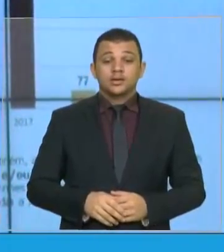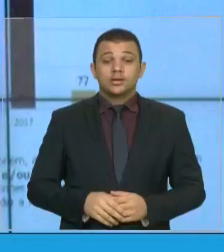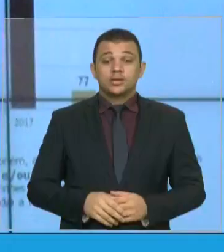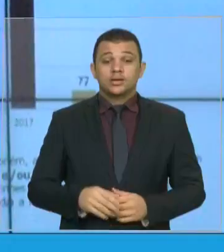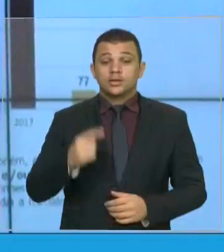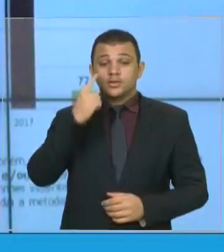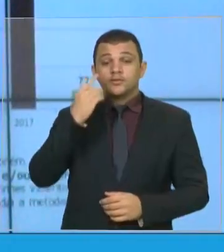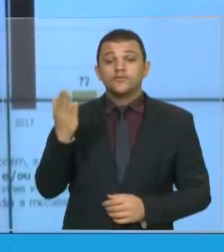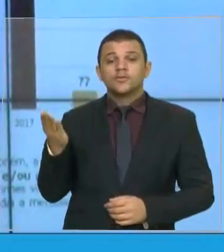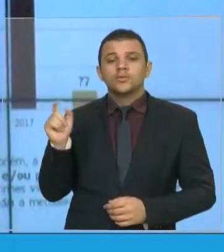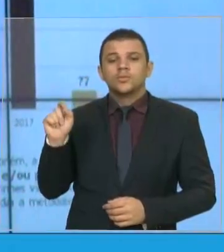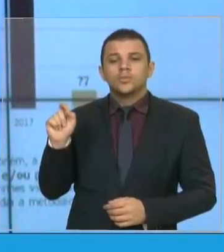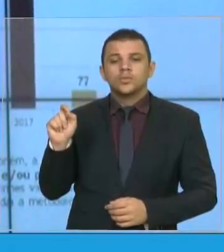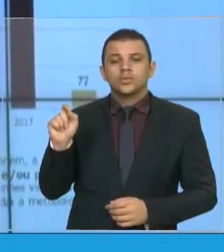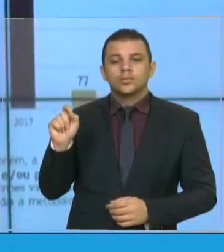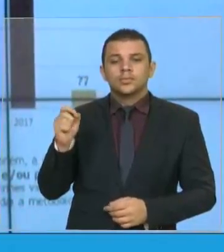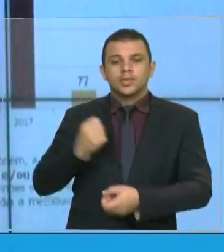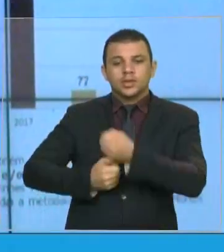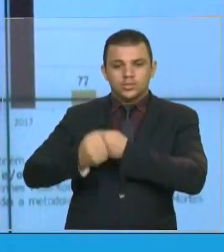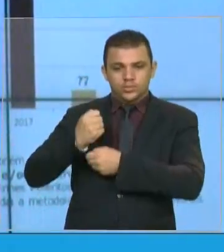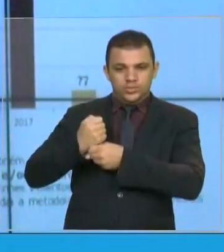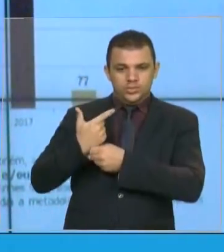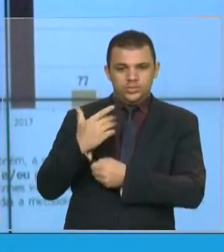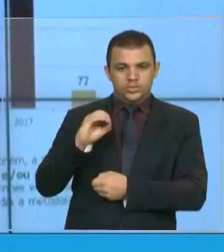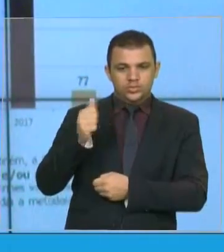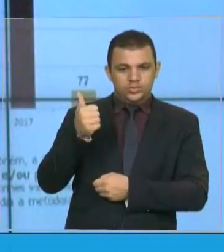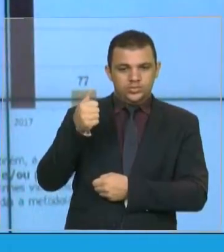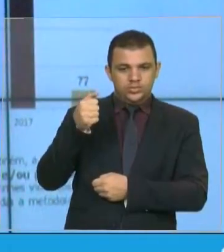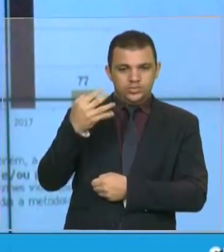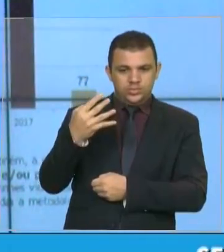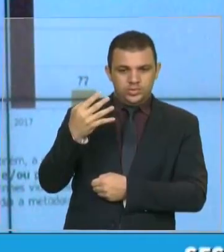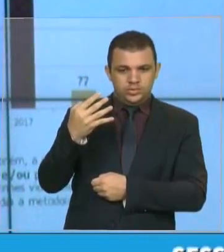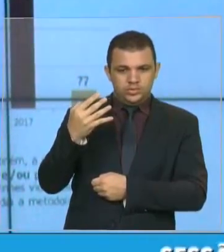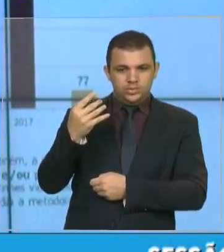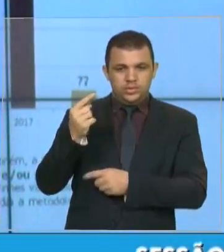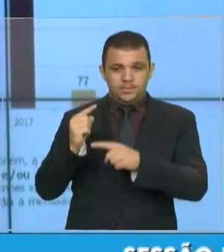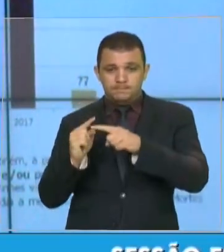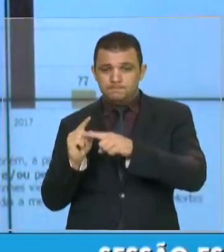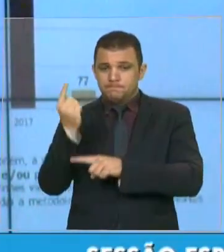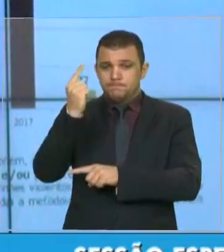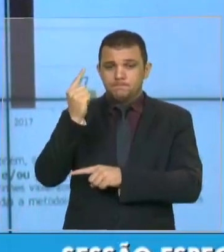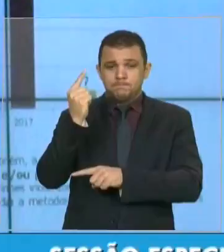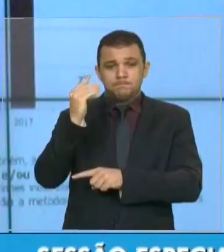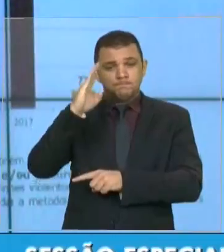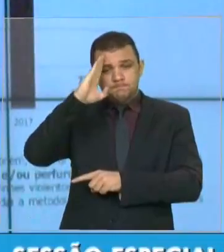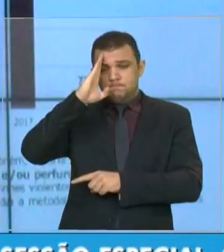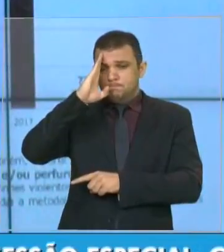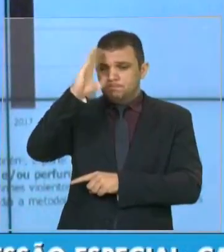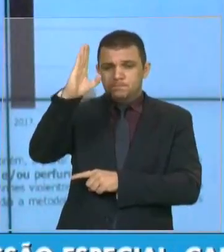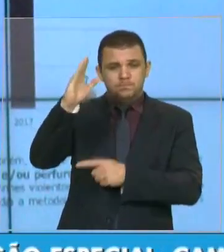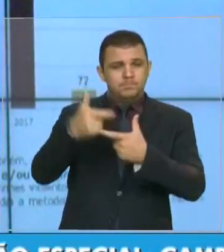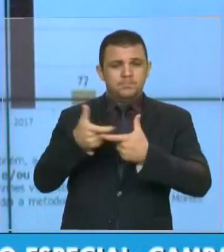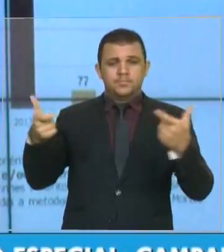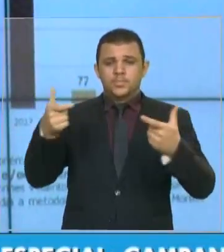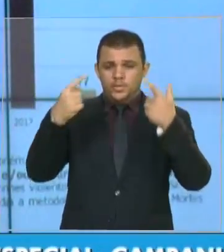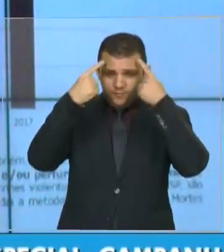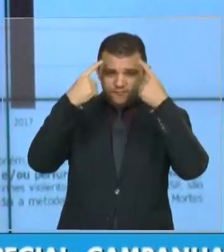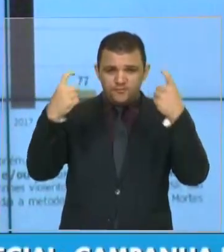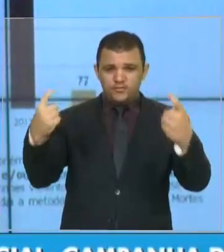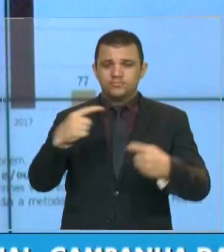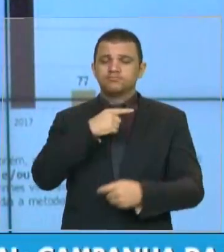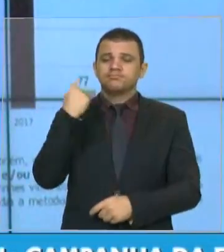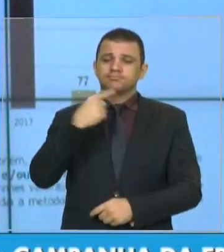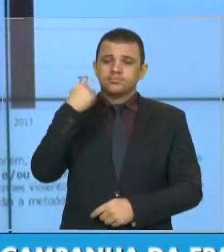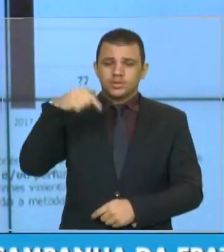Então, 2014 foi o pico de todas as mortes violentas ocorridas na Grande Ilha de São Luís. Então, você